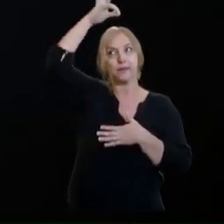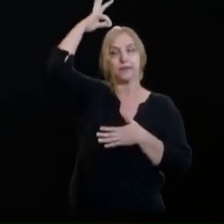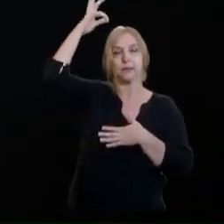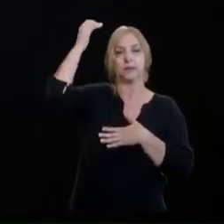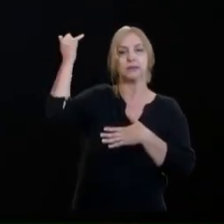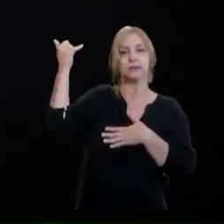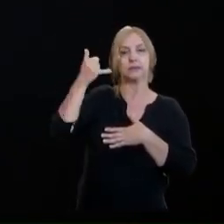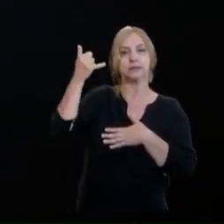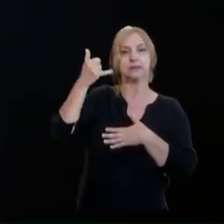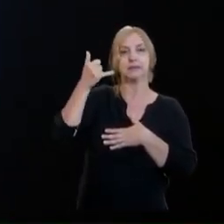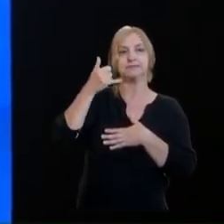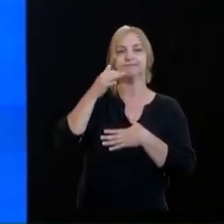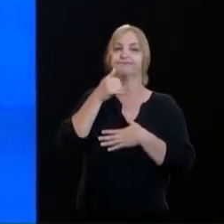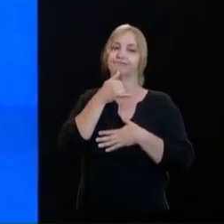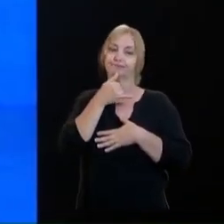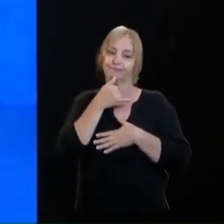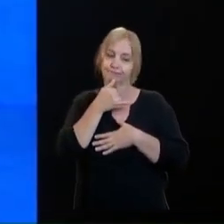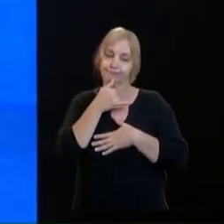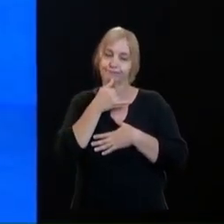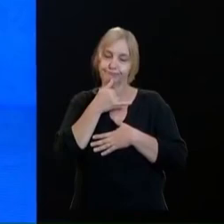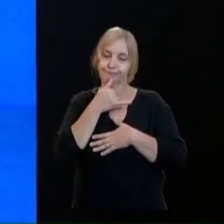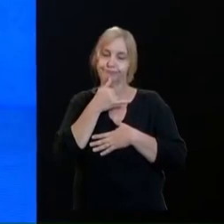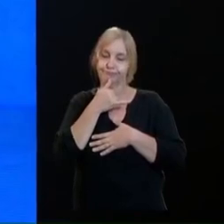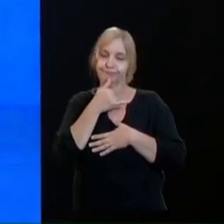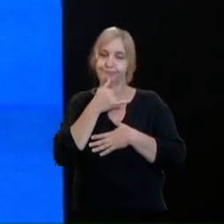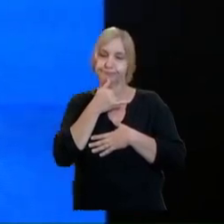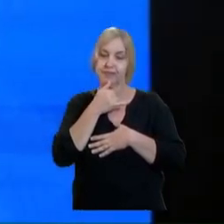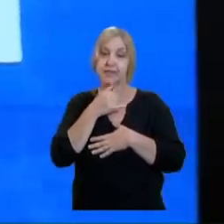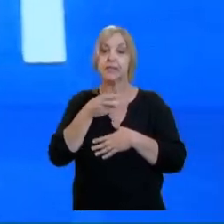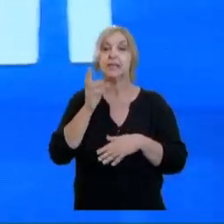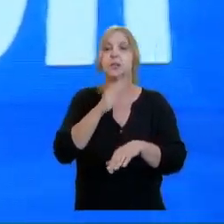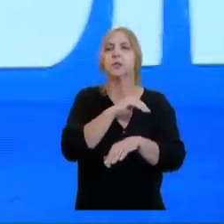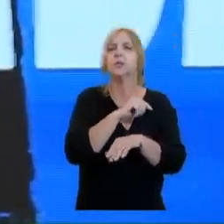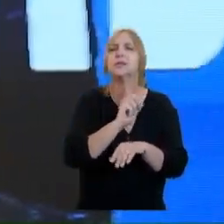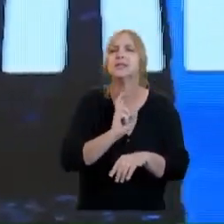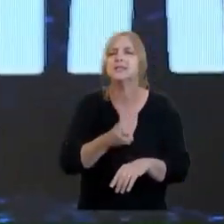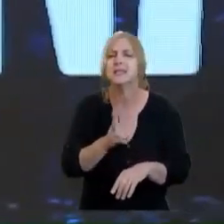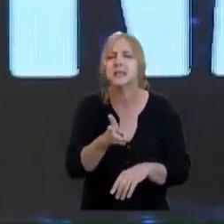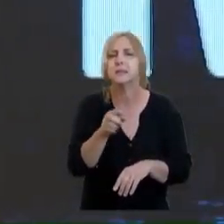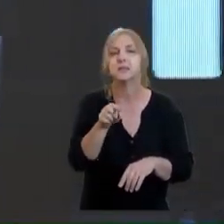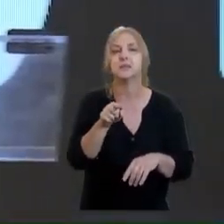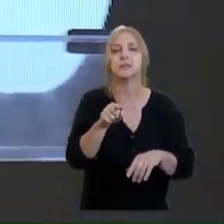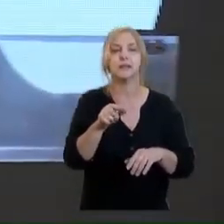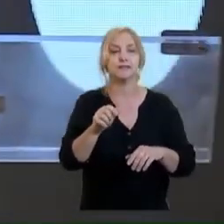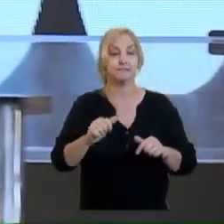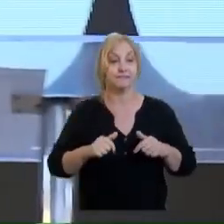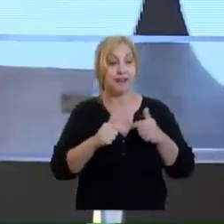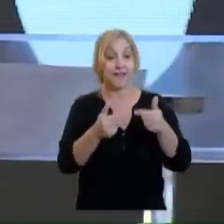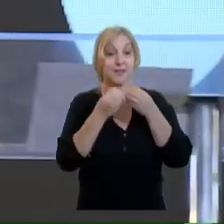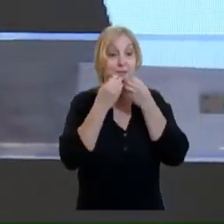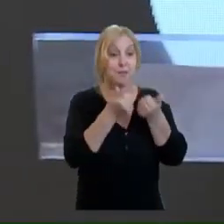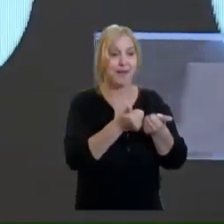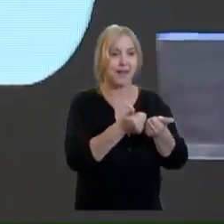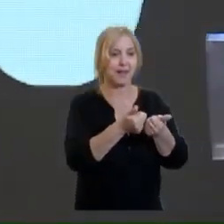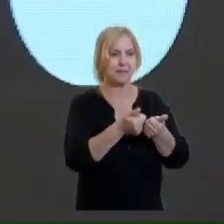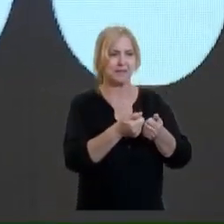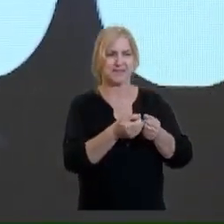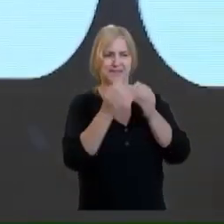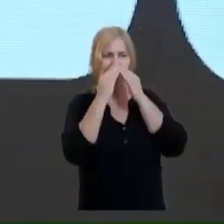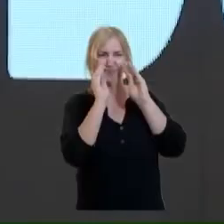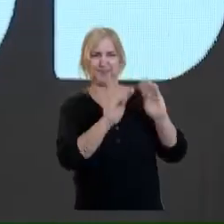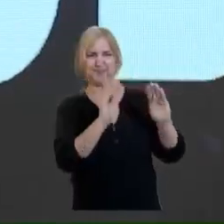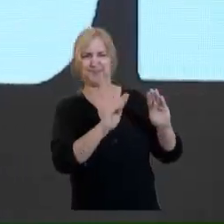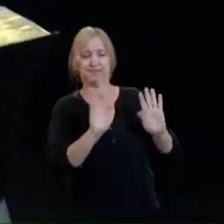Santo entristece em você. Todas as vezes que você sabe fazer o bem e deixa de fazer,